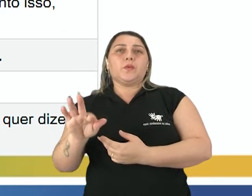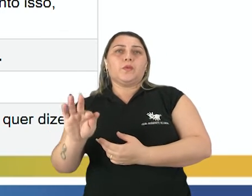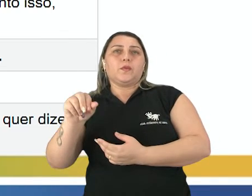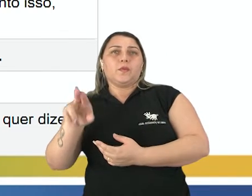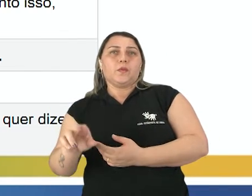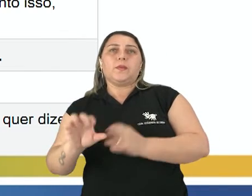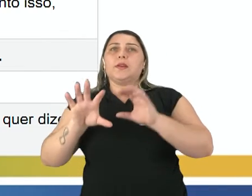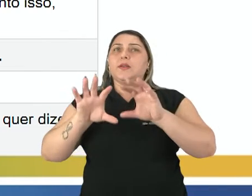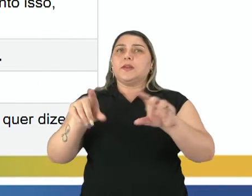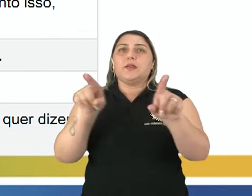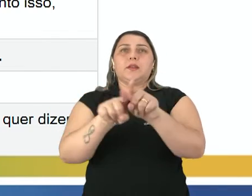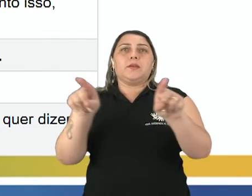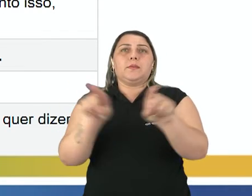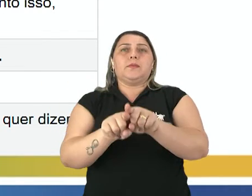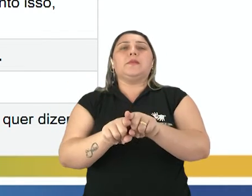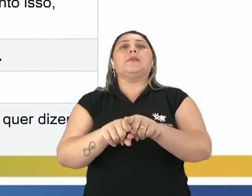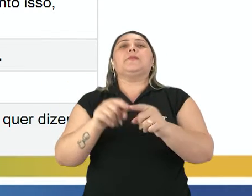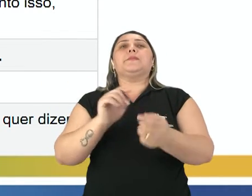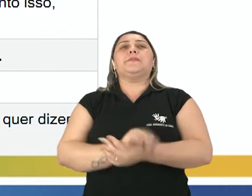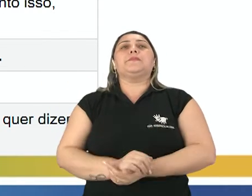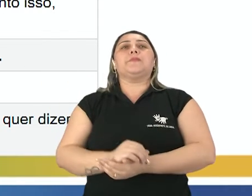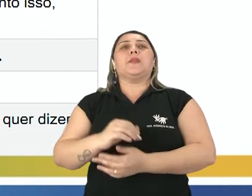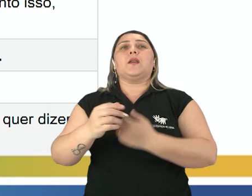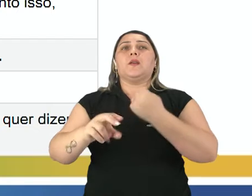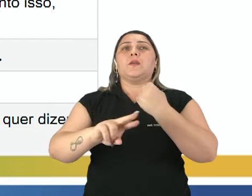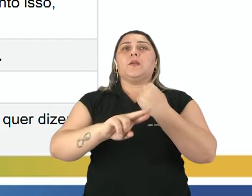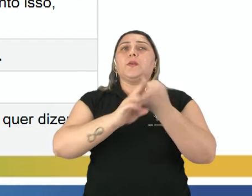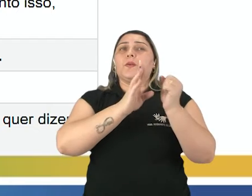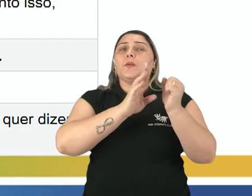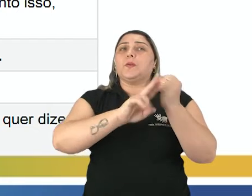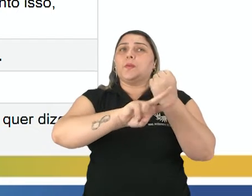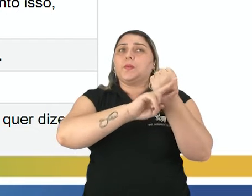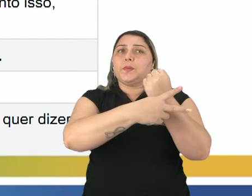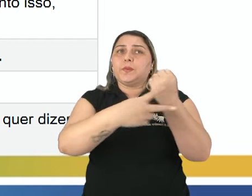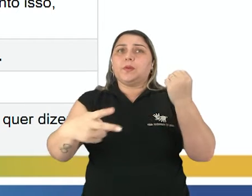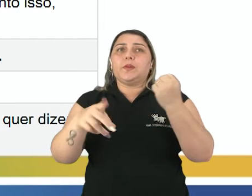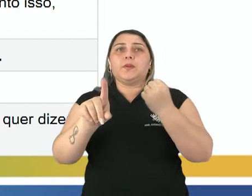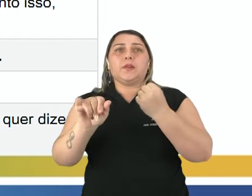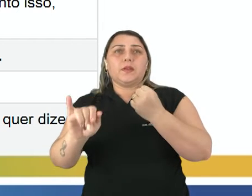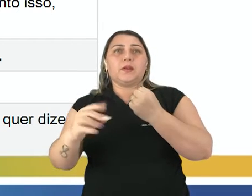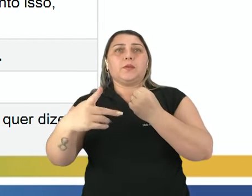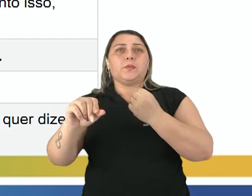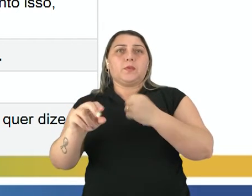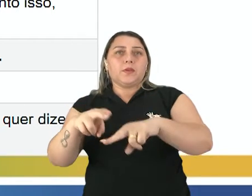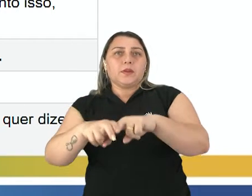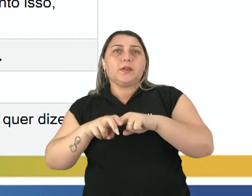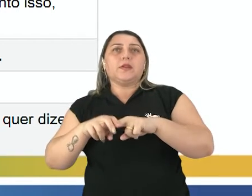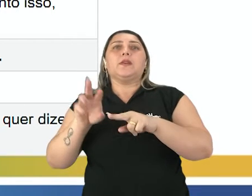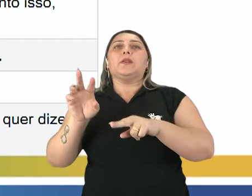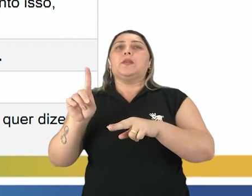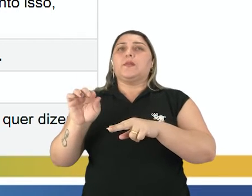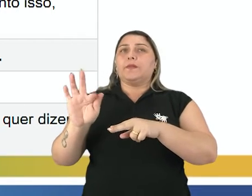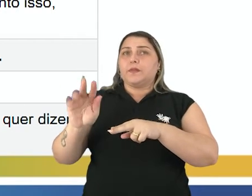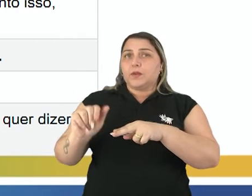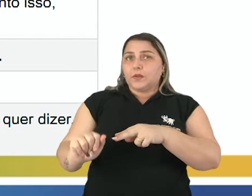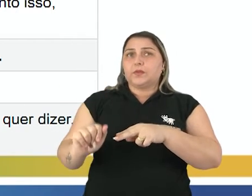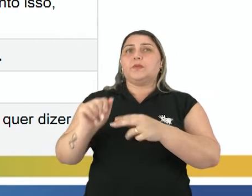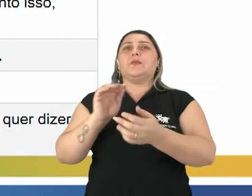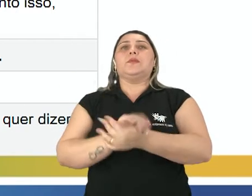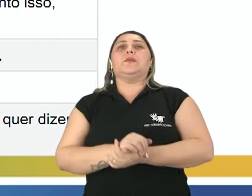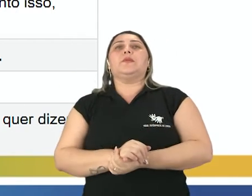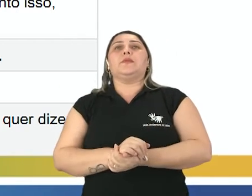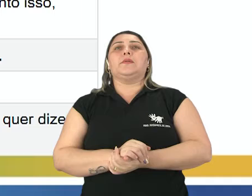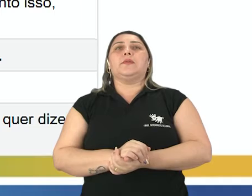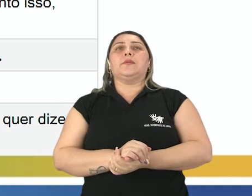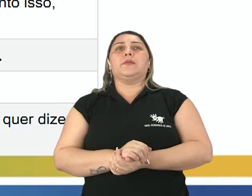de acordo com, consequência daí, por isso, de fato, em virtude de,